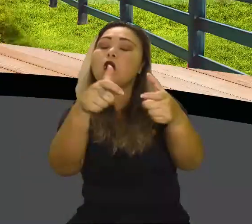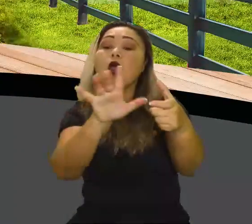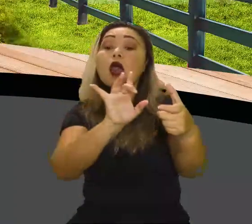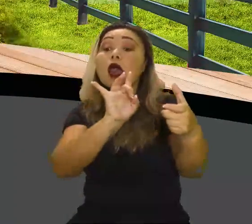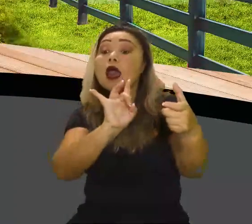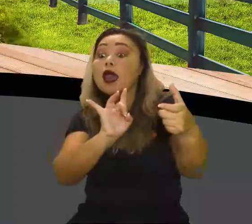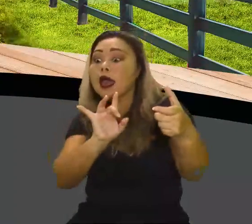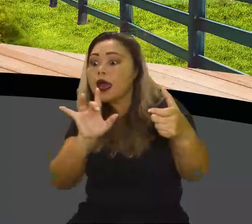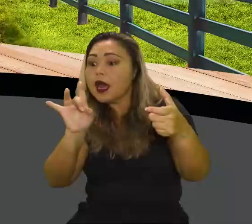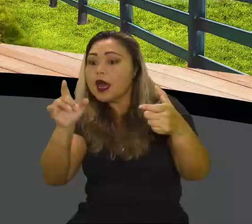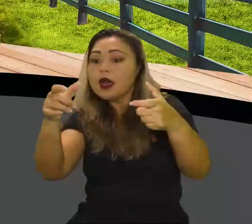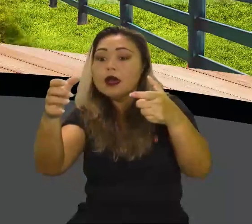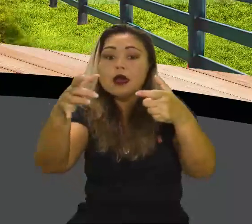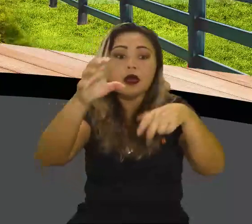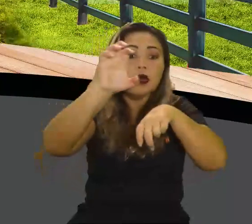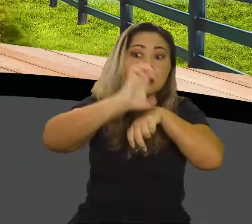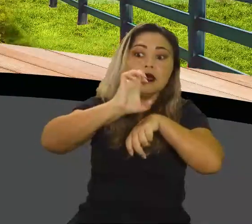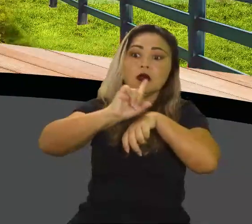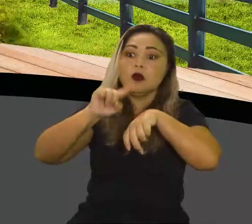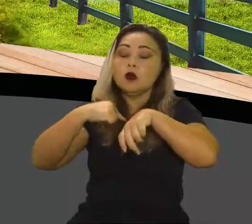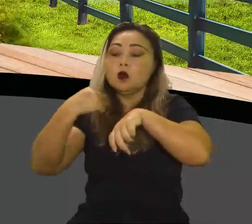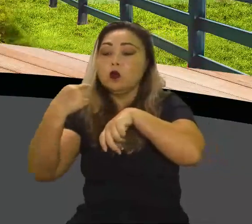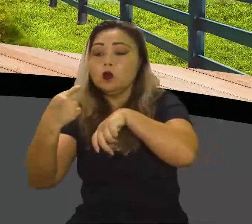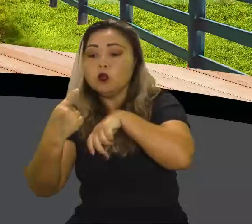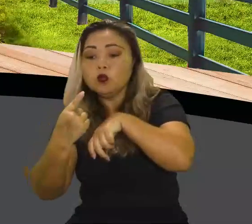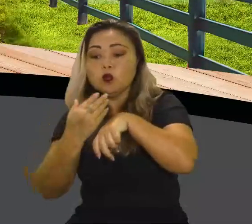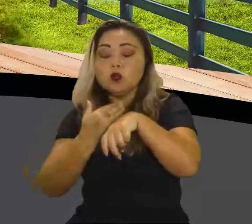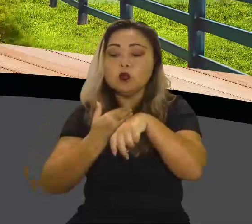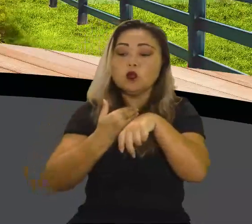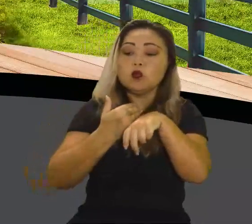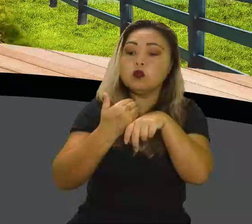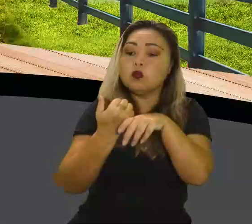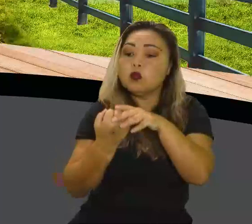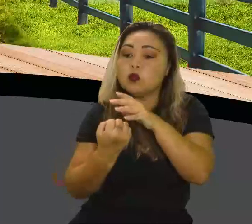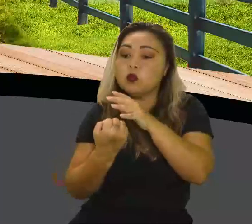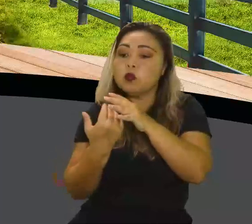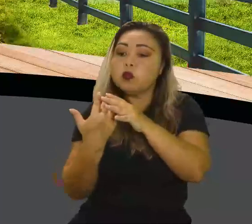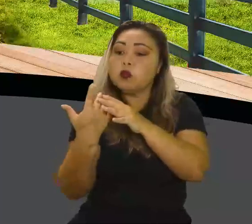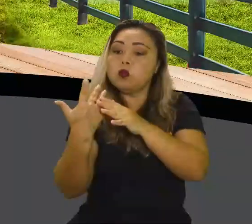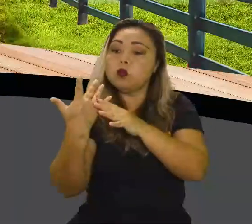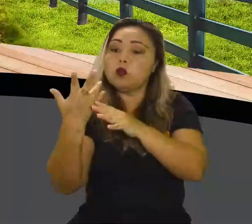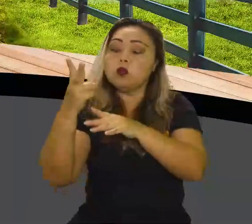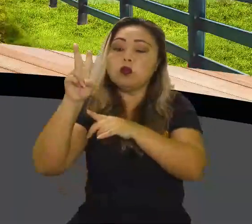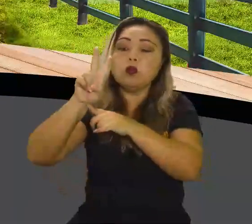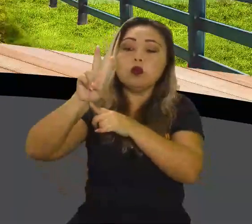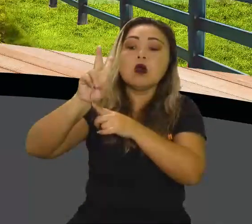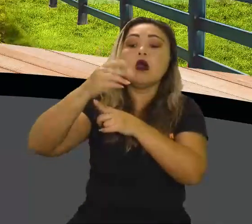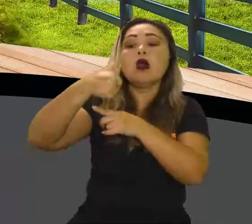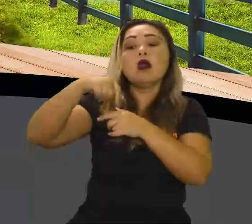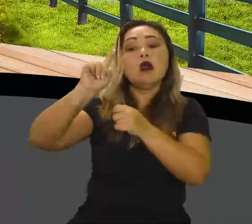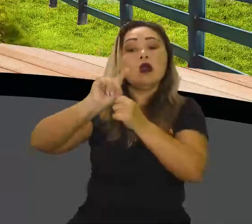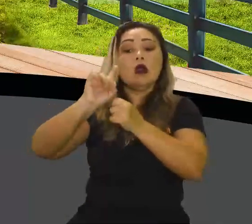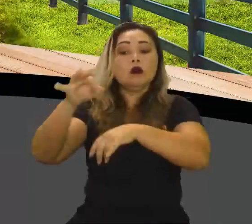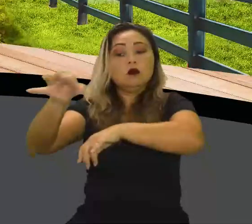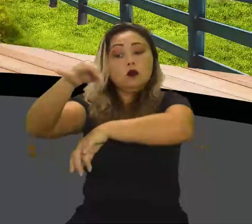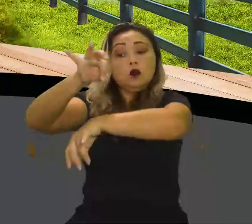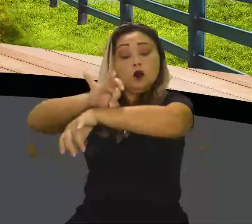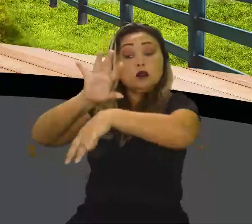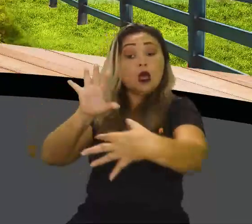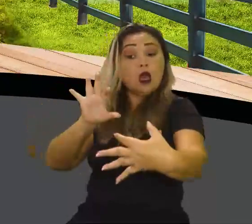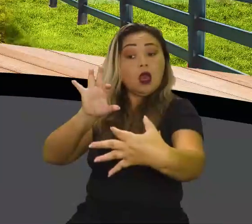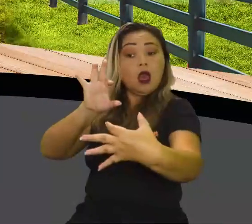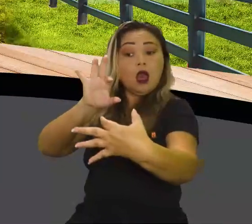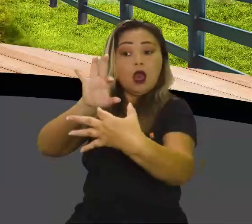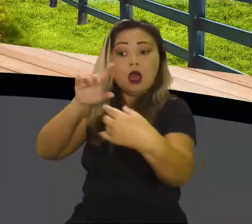Cada região do nosso estado tem um período de floração. Criação de abelha está diretamente